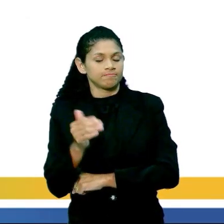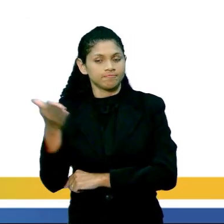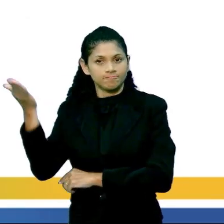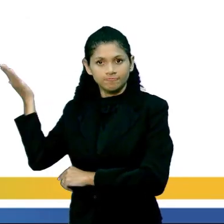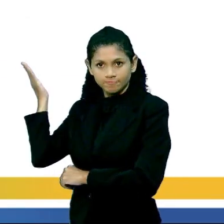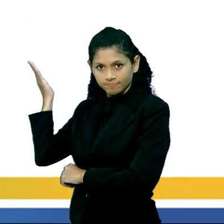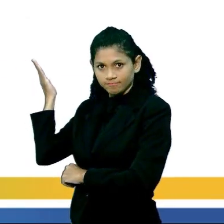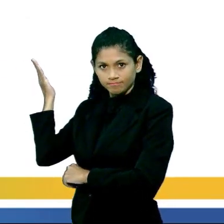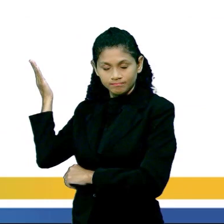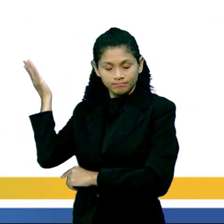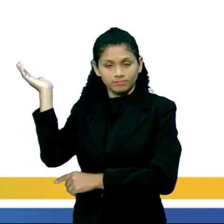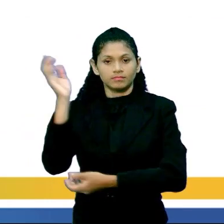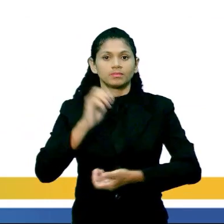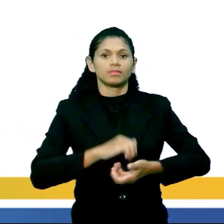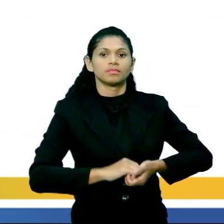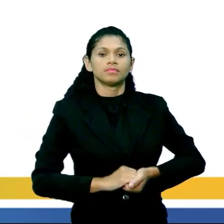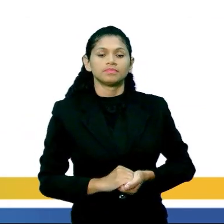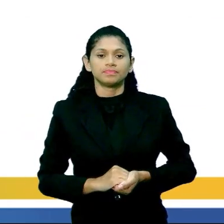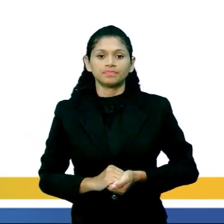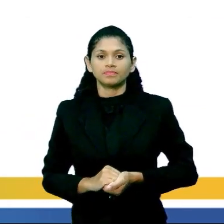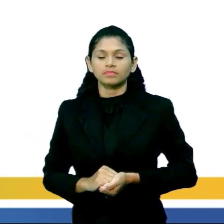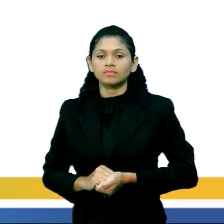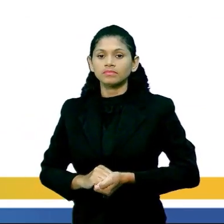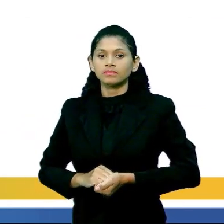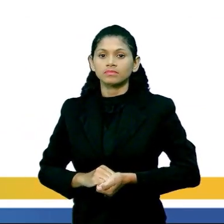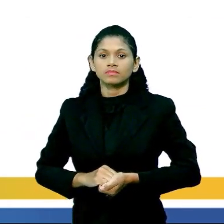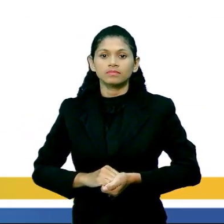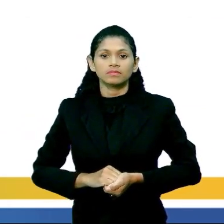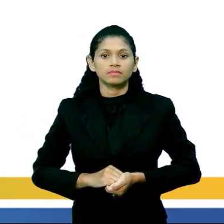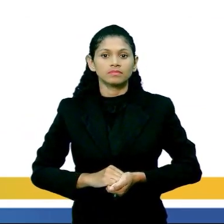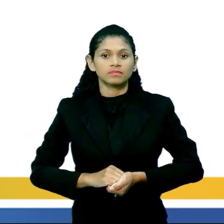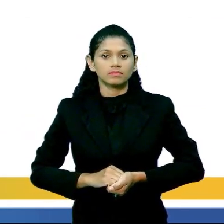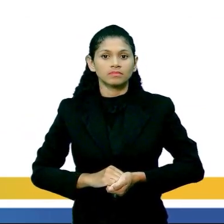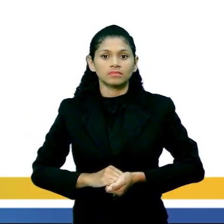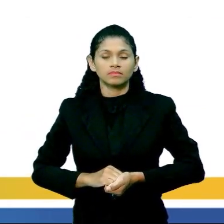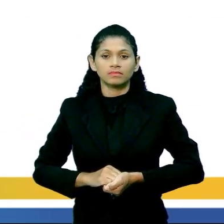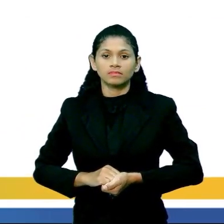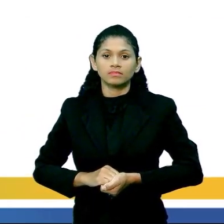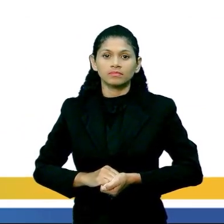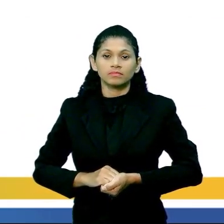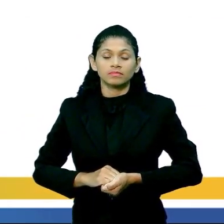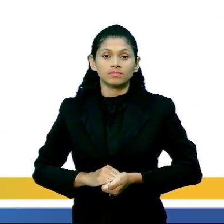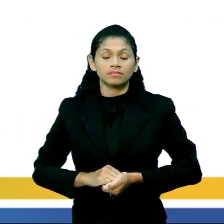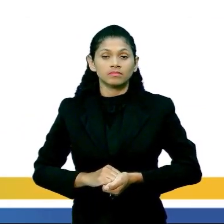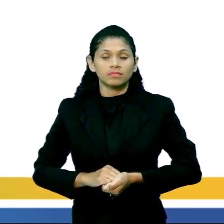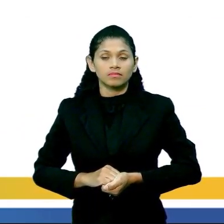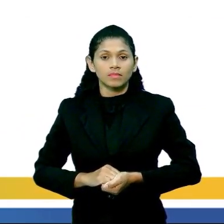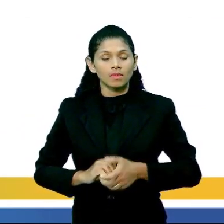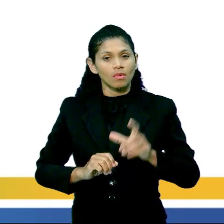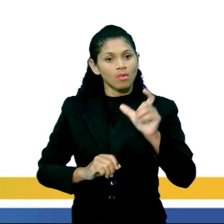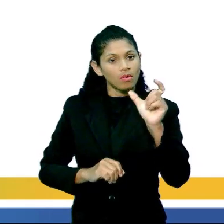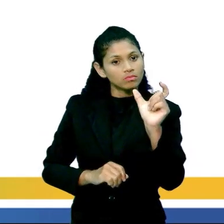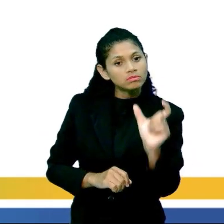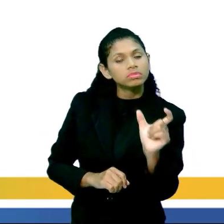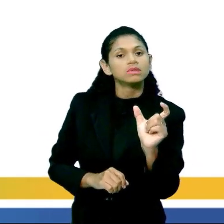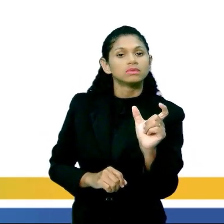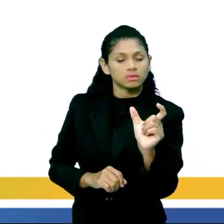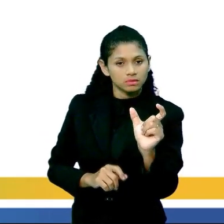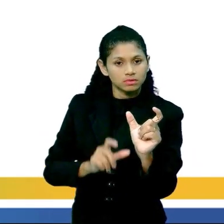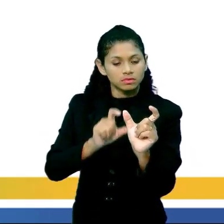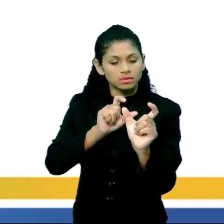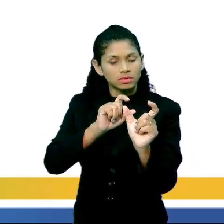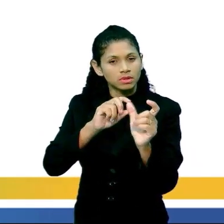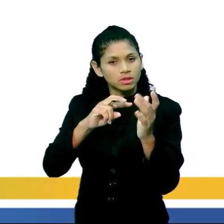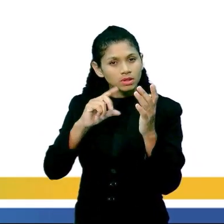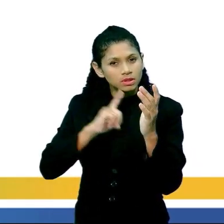Então, a sinonimia, né, que é sinonímia na língua espanhola, são o quê? São vocábulos que eu já falei aqui anteriormente, que